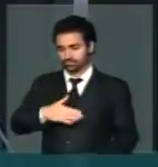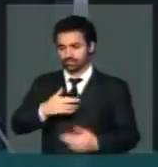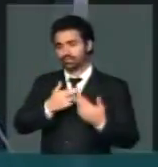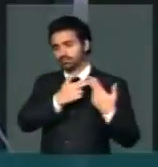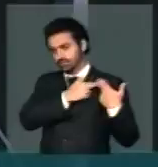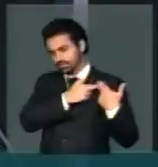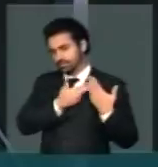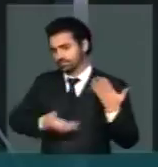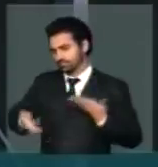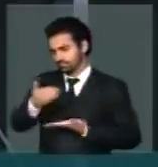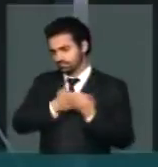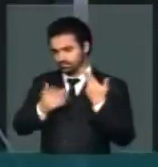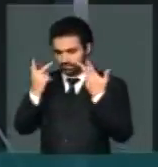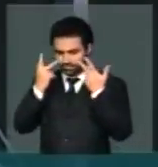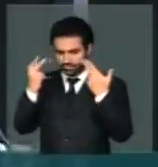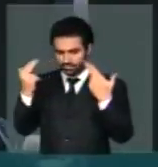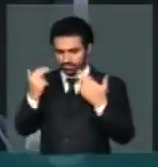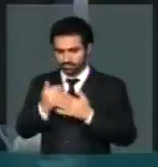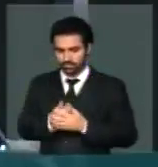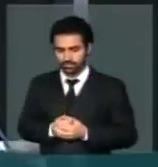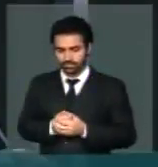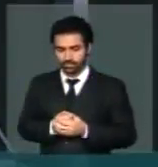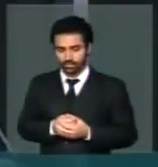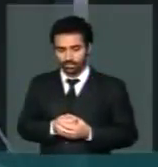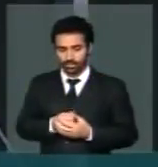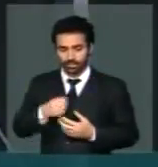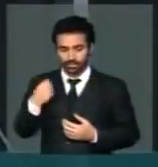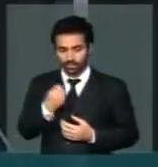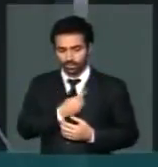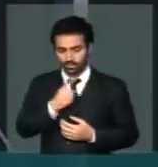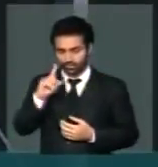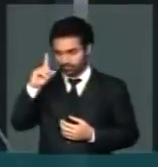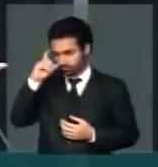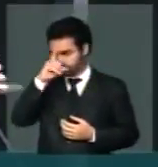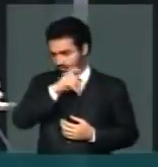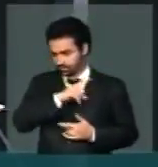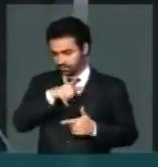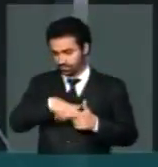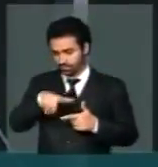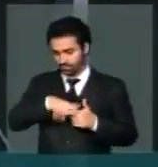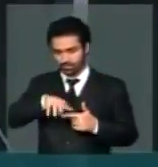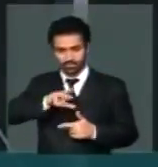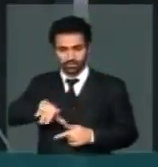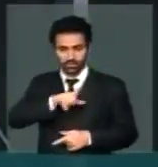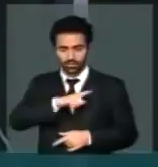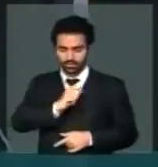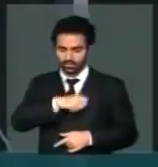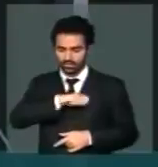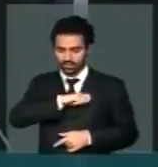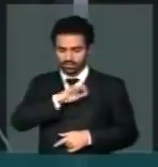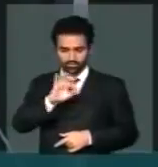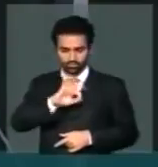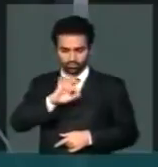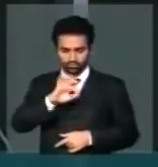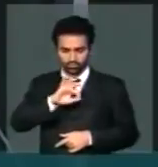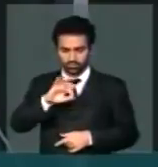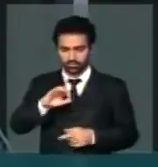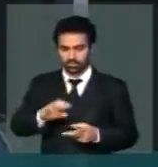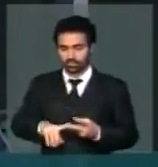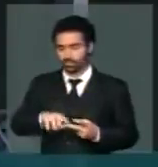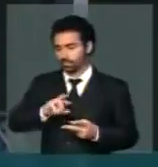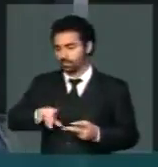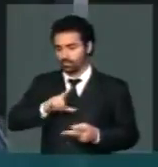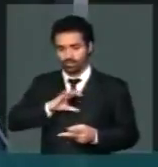responsável. A nossa dificuldade e o nosso problema não é com delegado, não é com